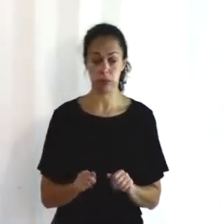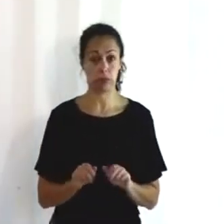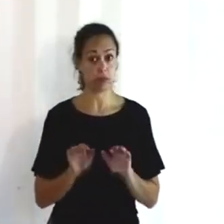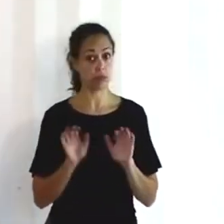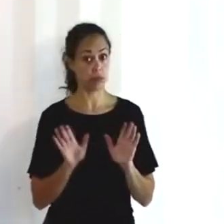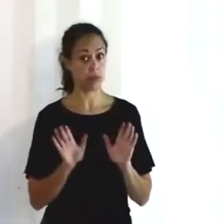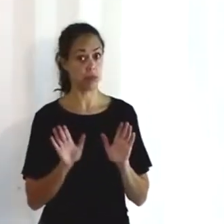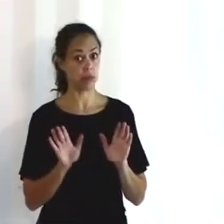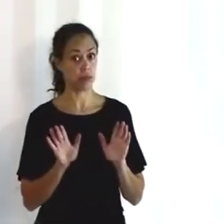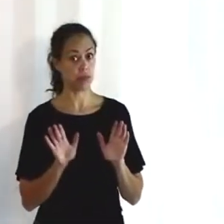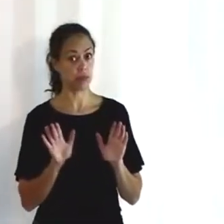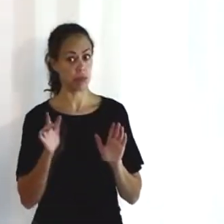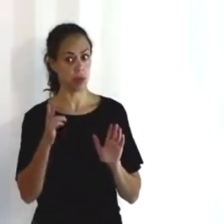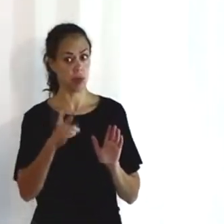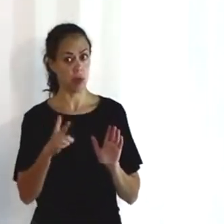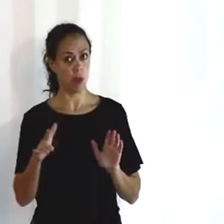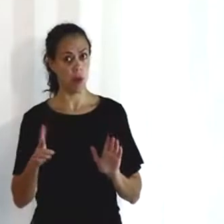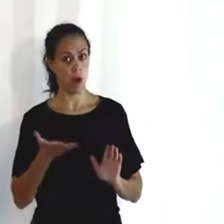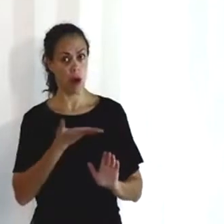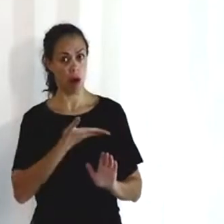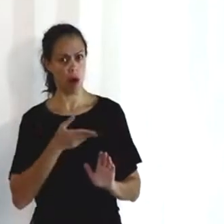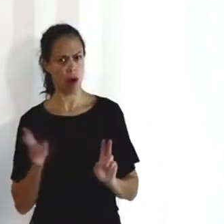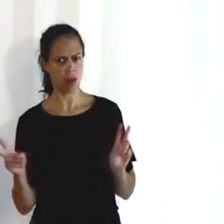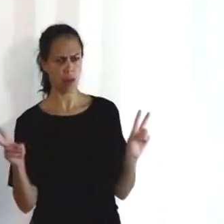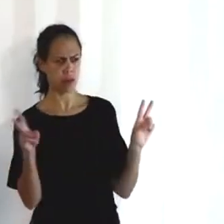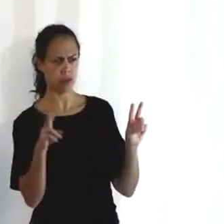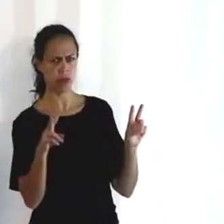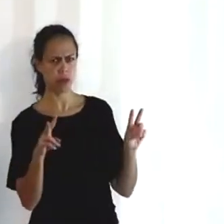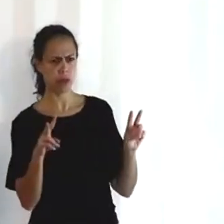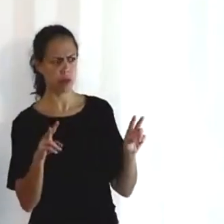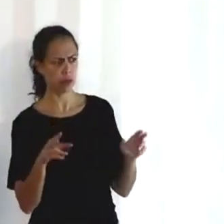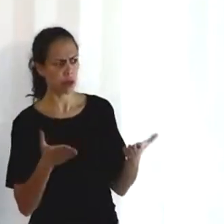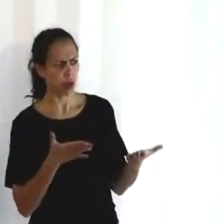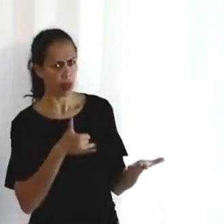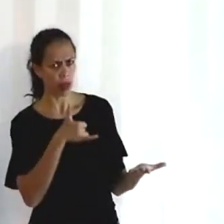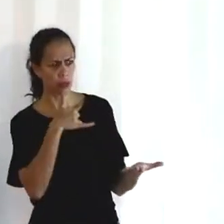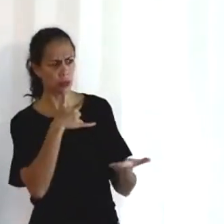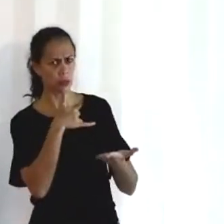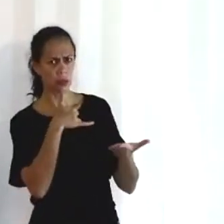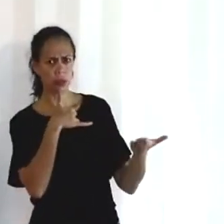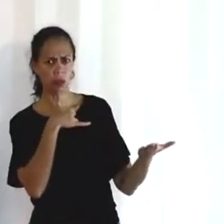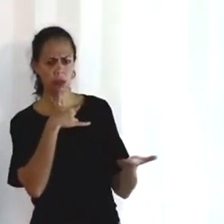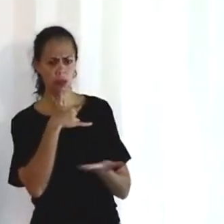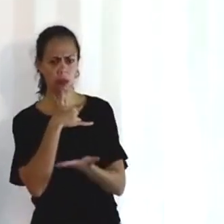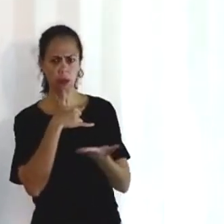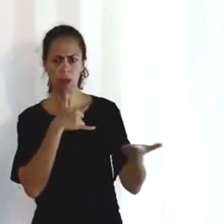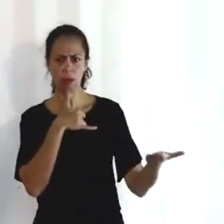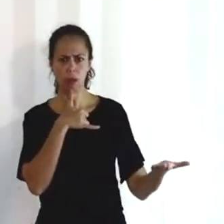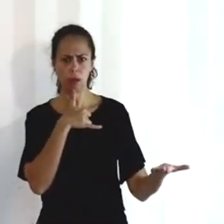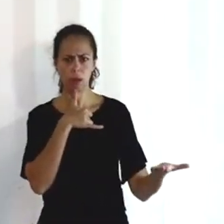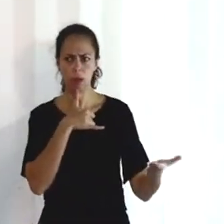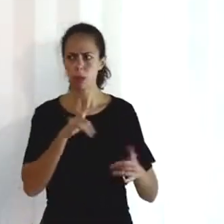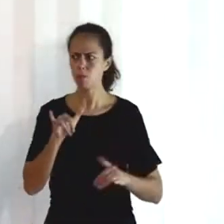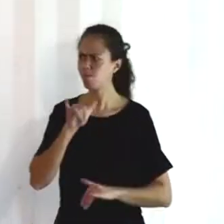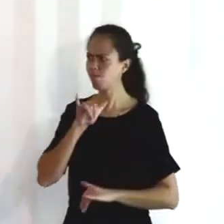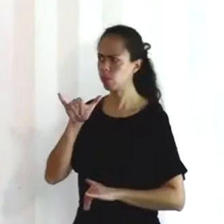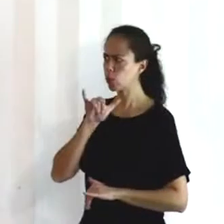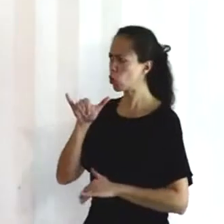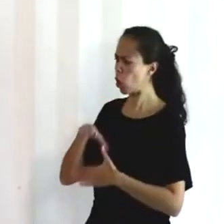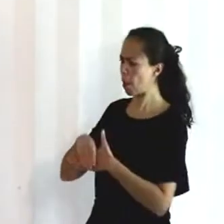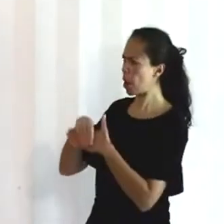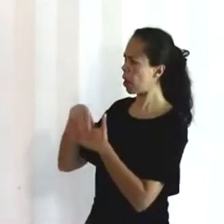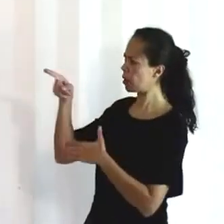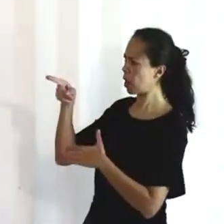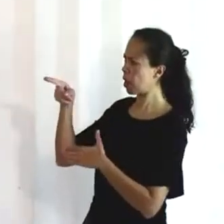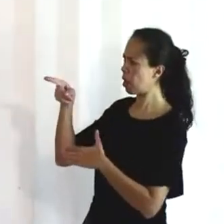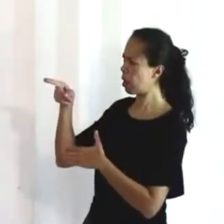passado, entristeceram-se muito, e foram relatar ao seu senhor tudo o que acontecera. Então o seu